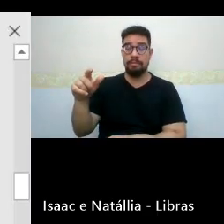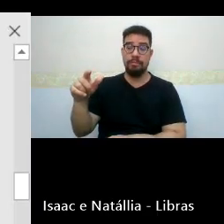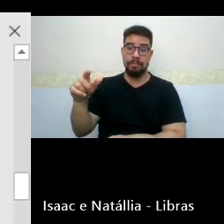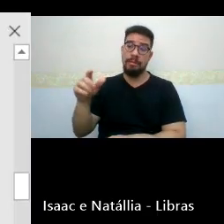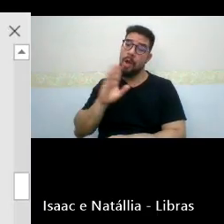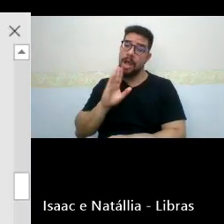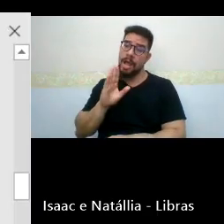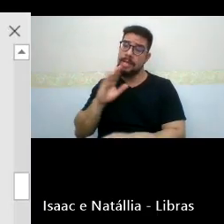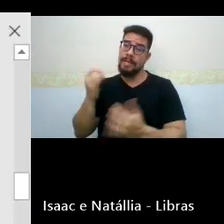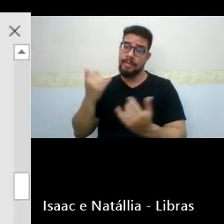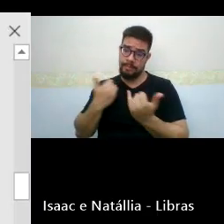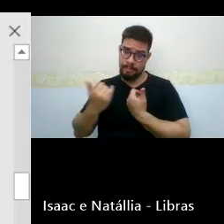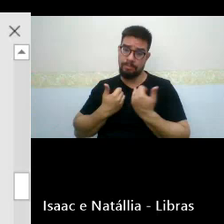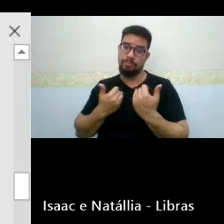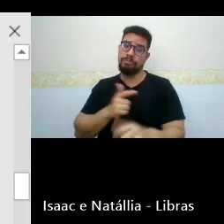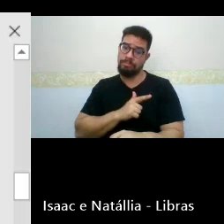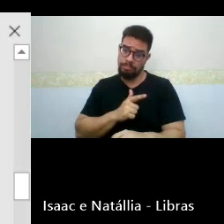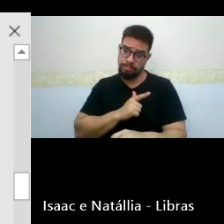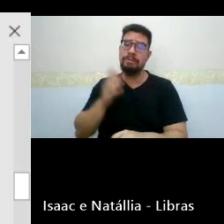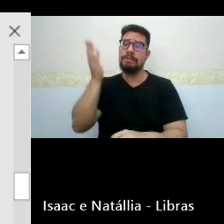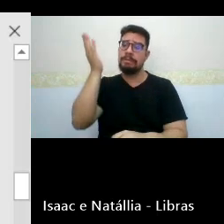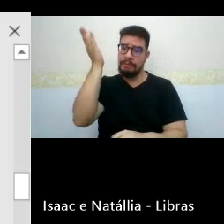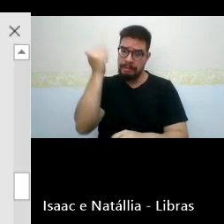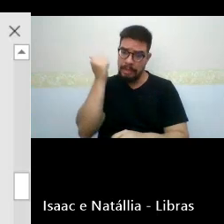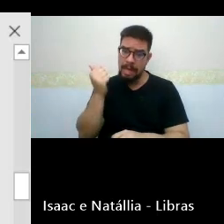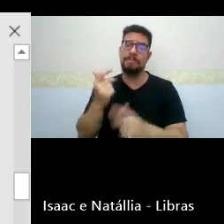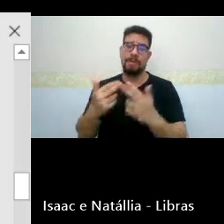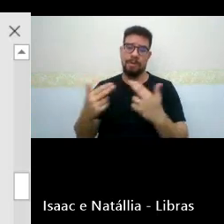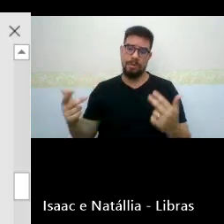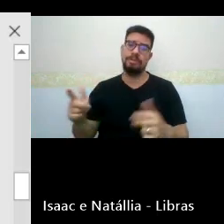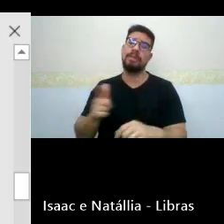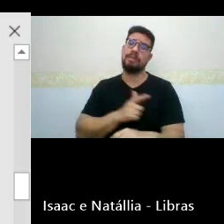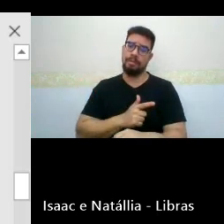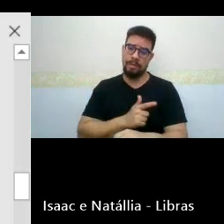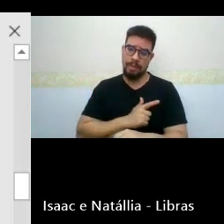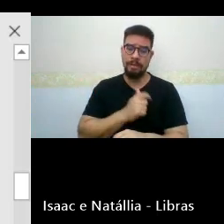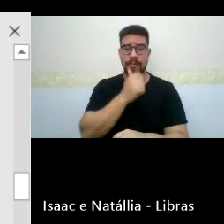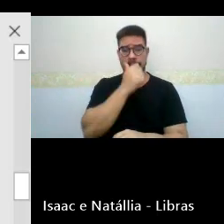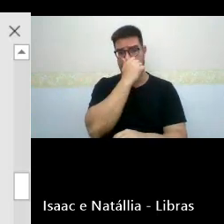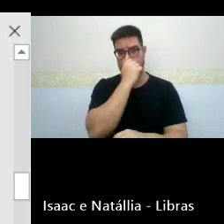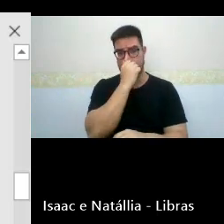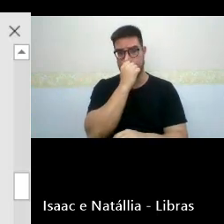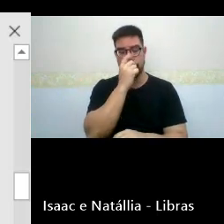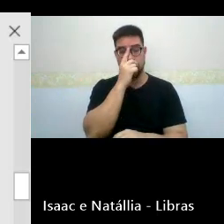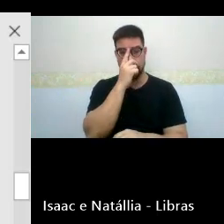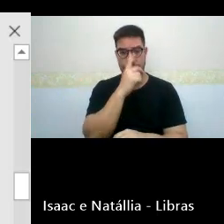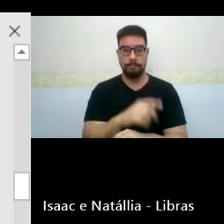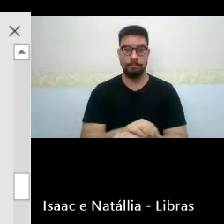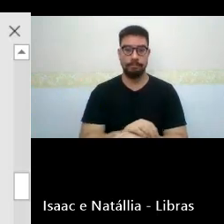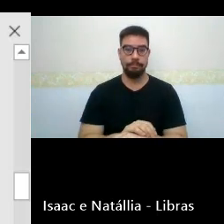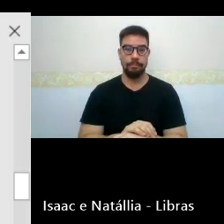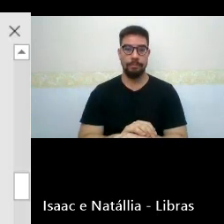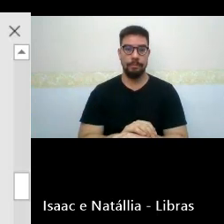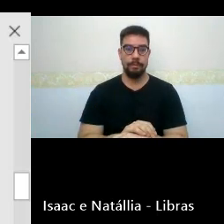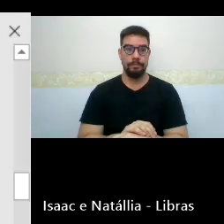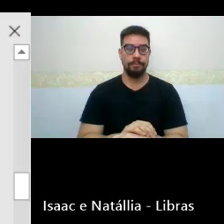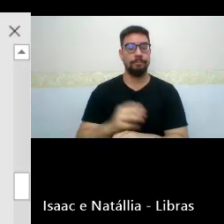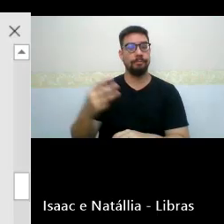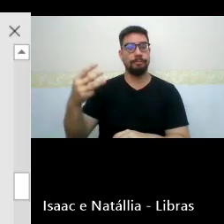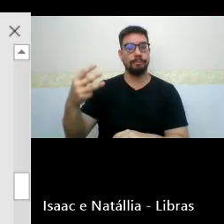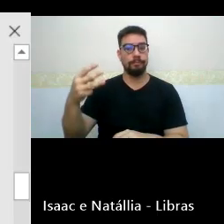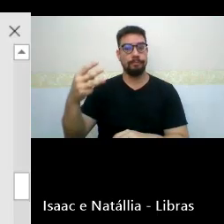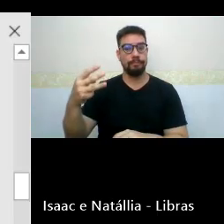algum conhecimento, né? Então, é isso. Bom, e no item 3, aí já